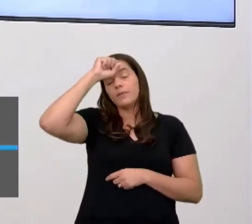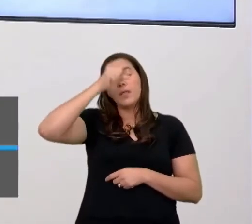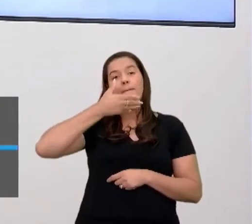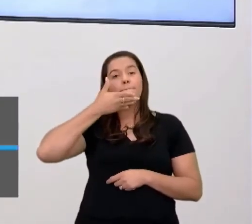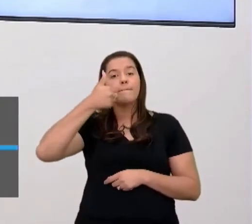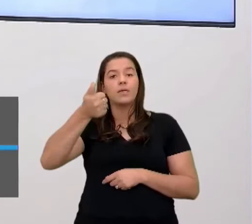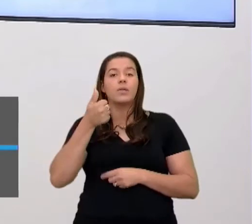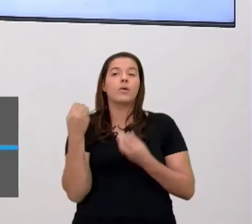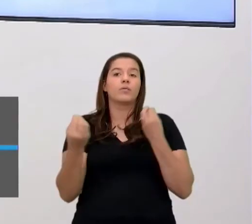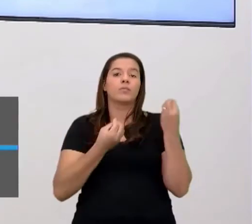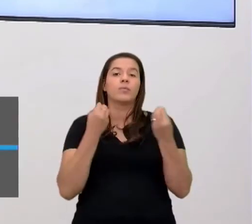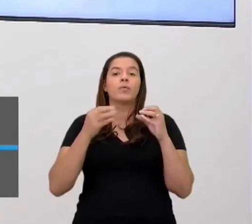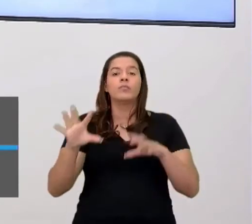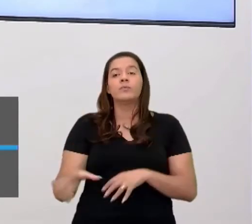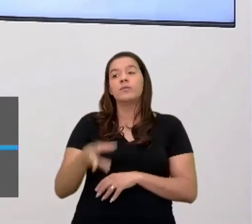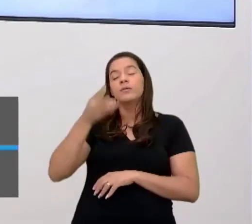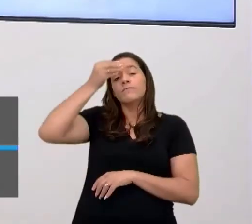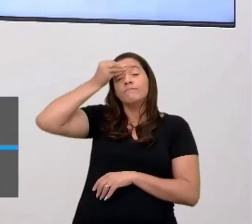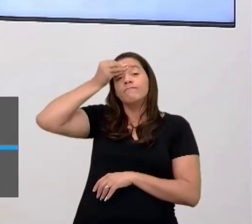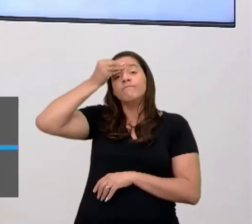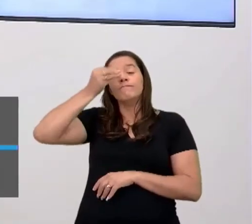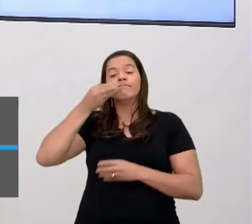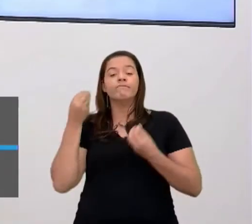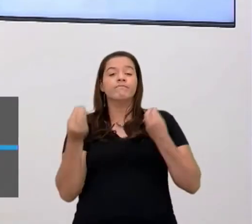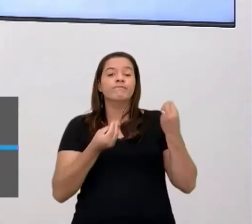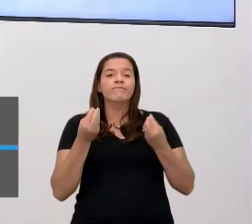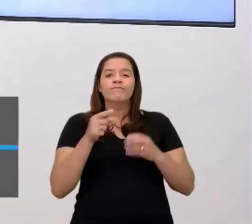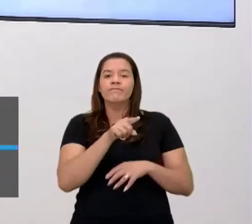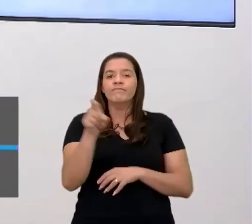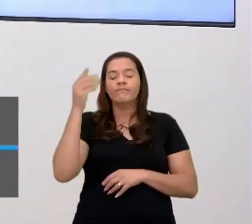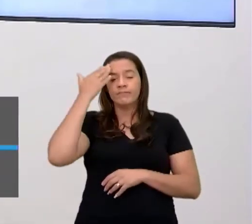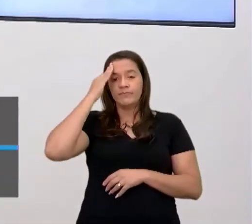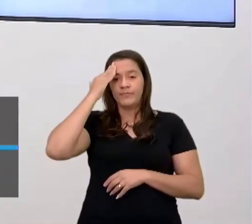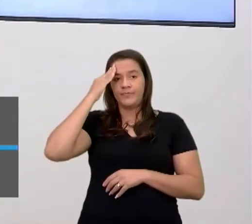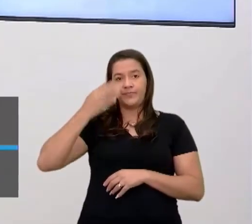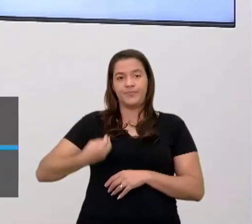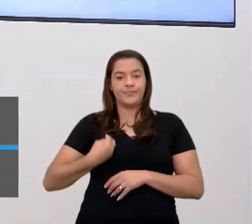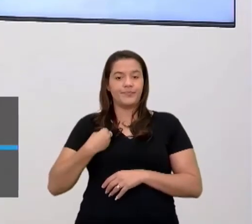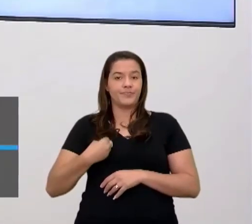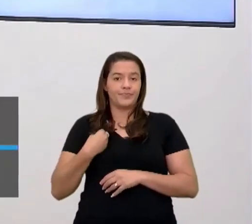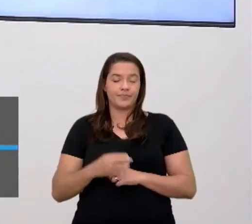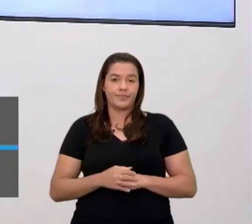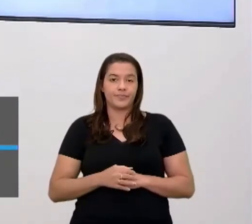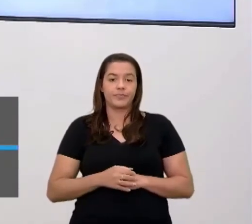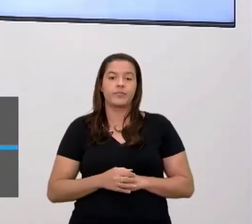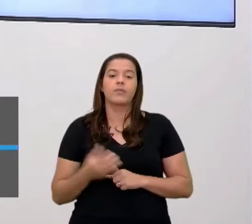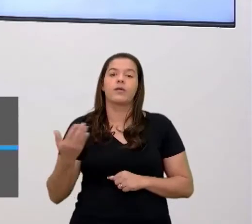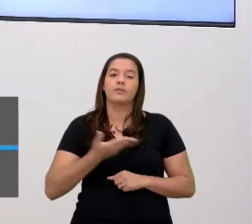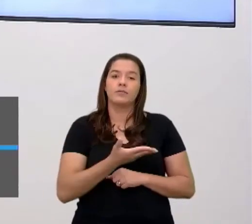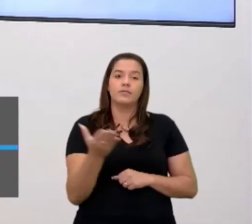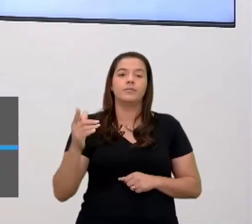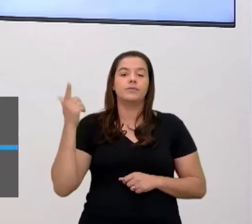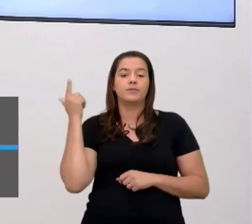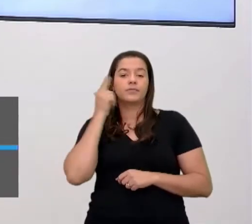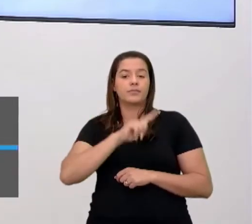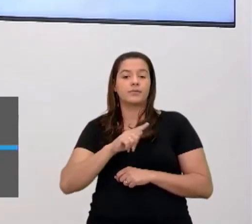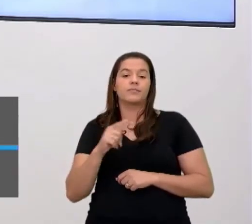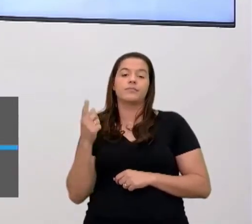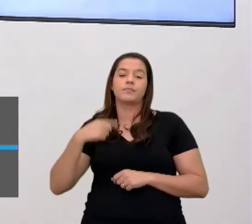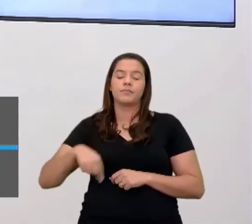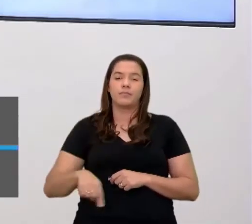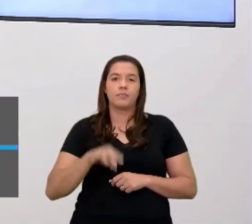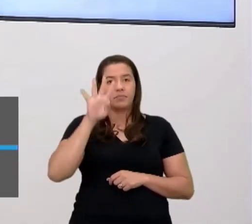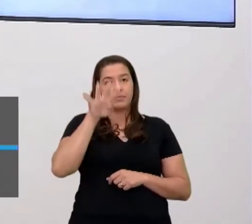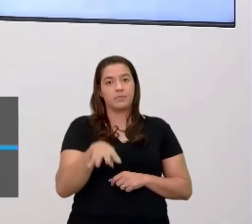Como você consegue guardar, assimilar? Como você compreende a vida? A partir desse momento, você consegue. Eu gosto muito de planilha,